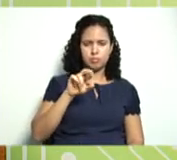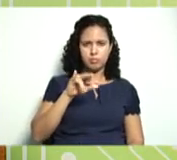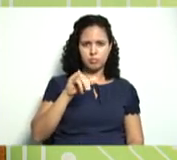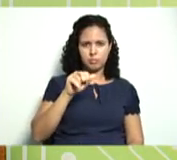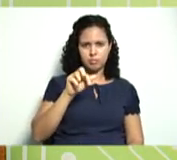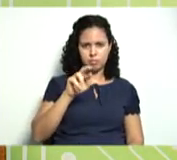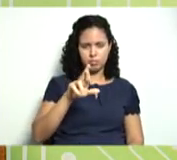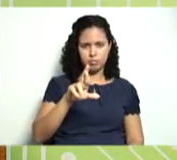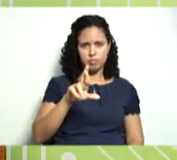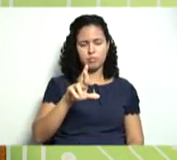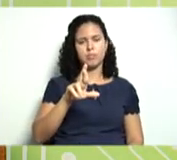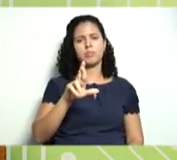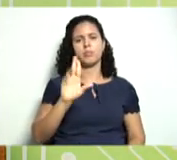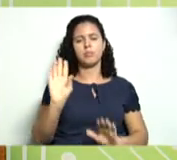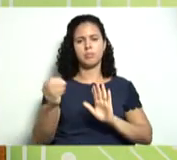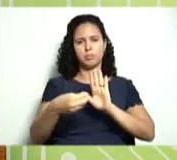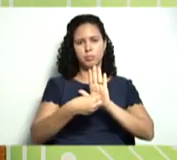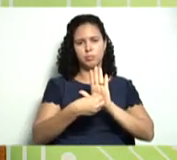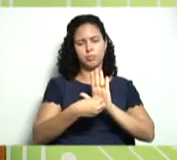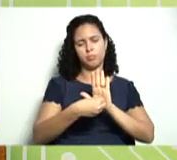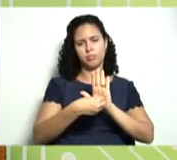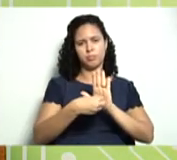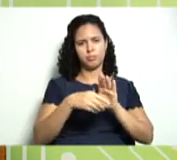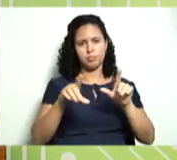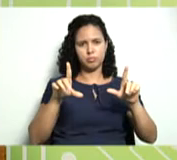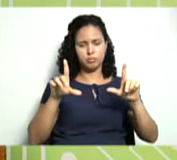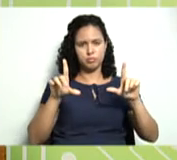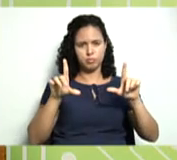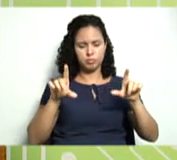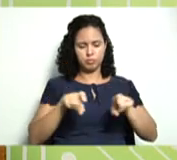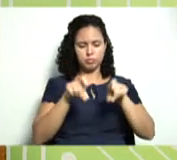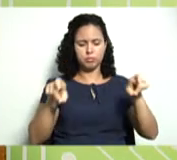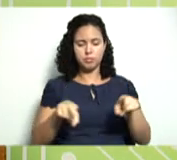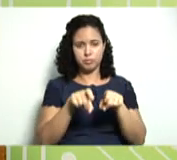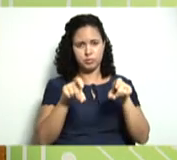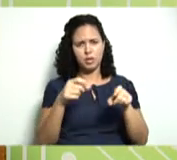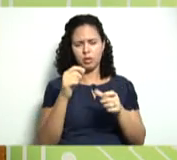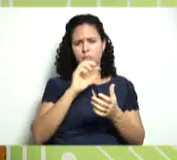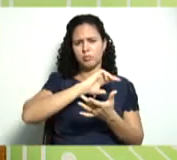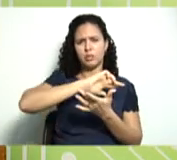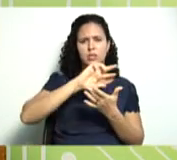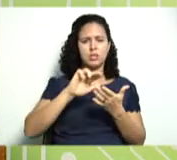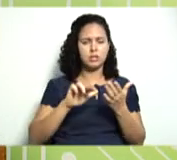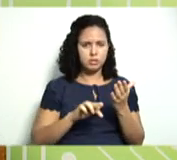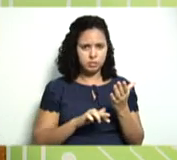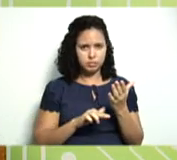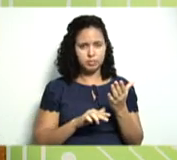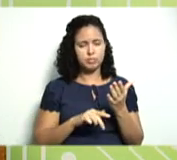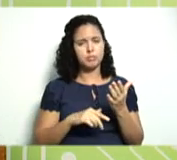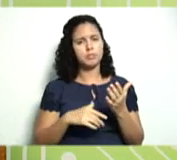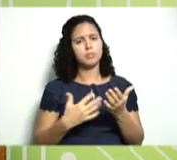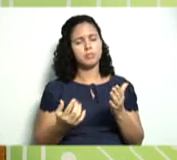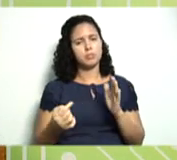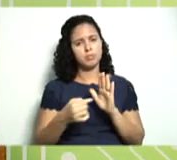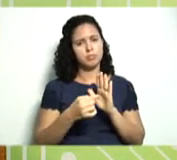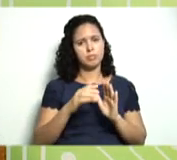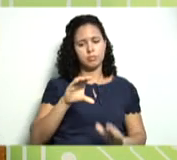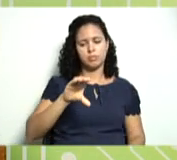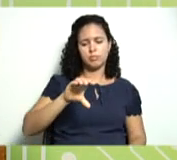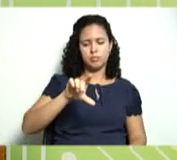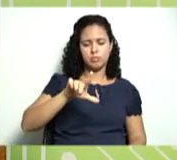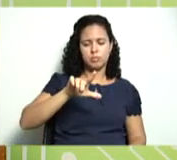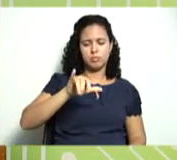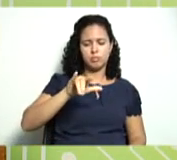computador e possa está inserindo no hoje são vários outros recurso esse de clipe arte e como sei pra vocês